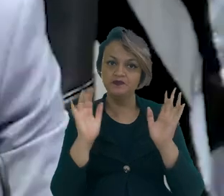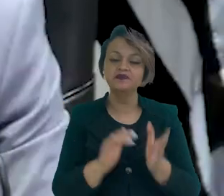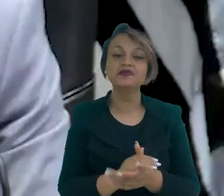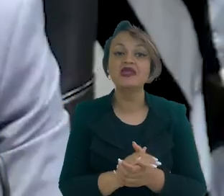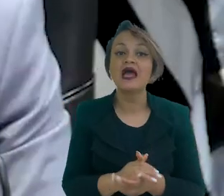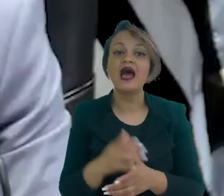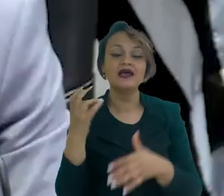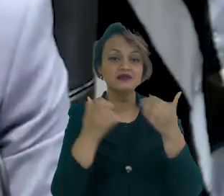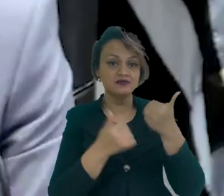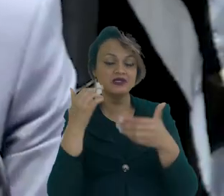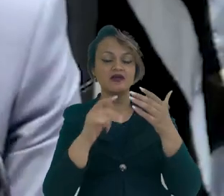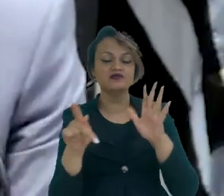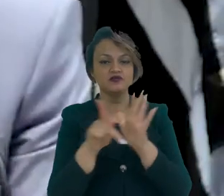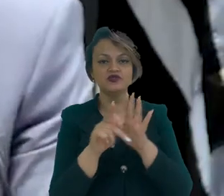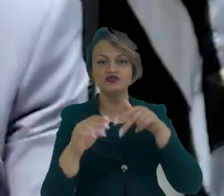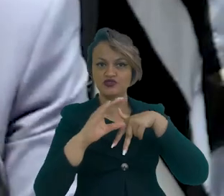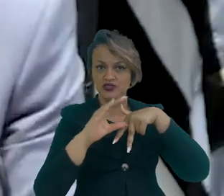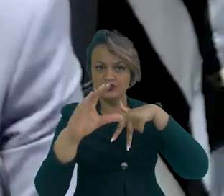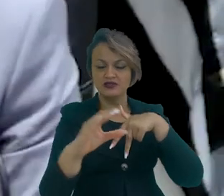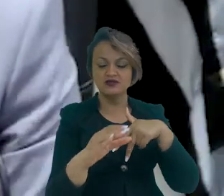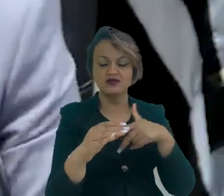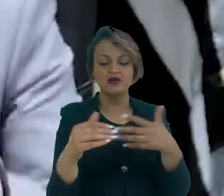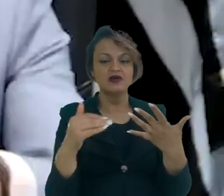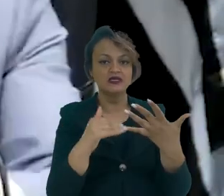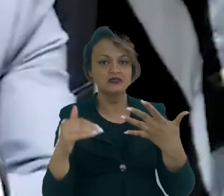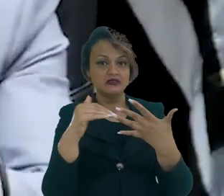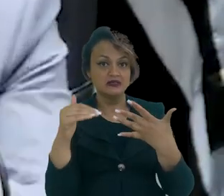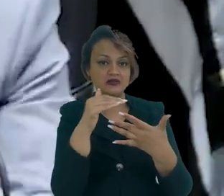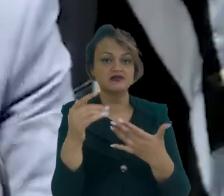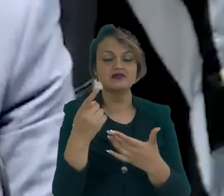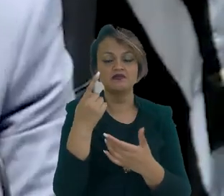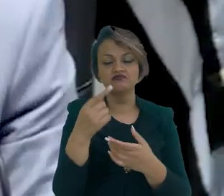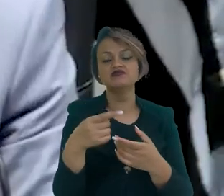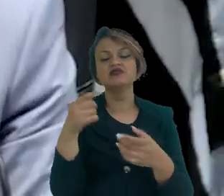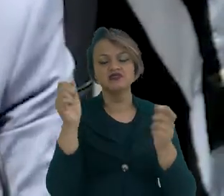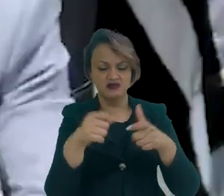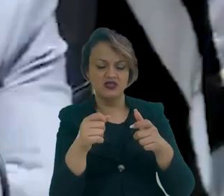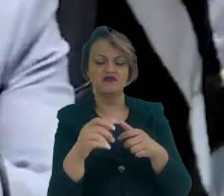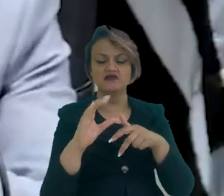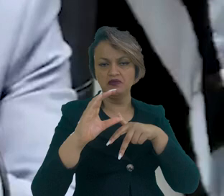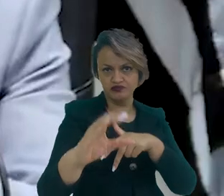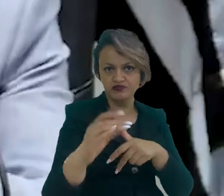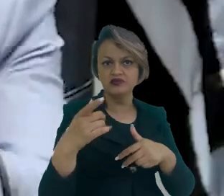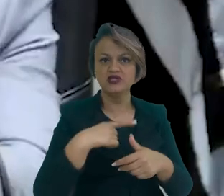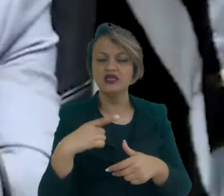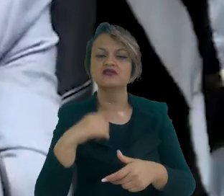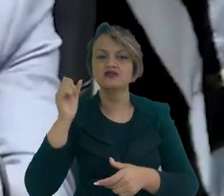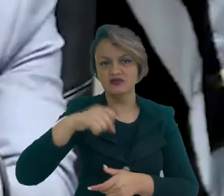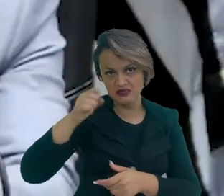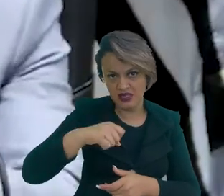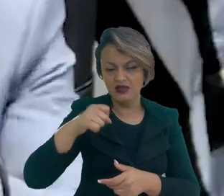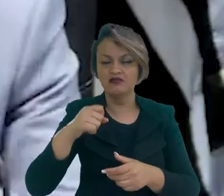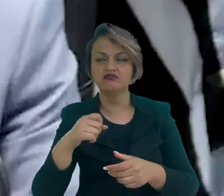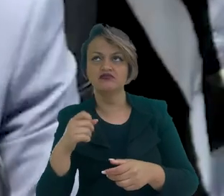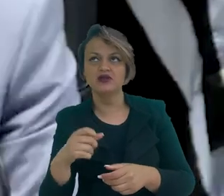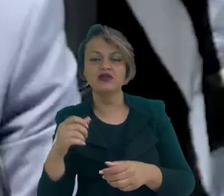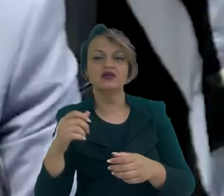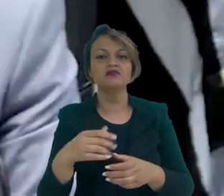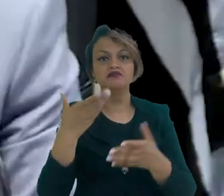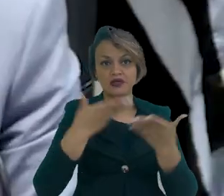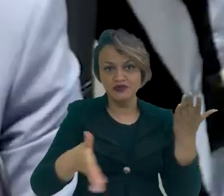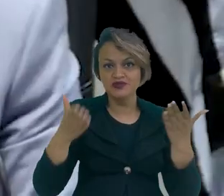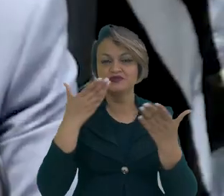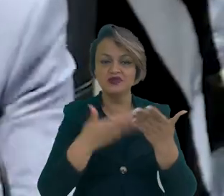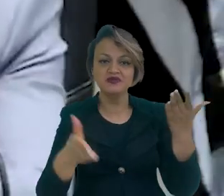no julgamento durante o período muito bem e ele entra pedindo indenizatório primeira instância Sim vamos indenizar segundo